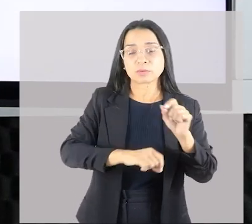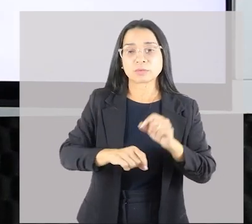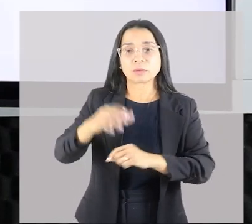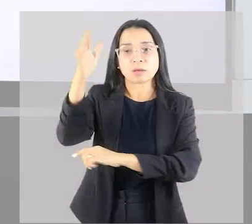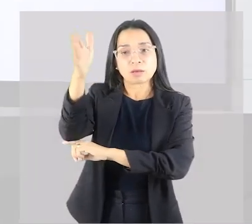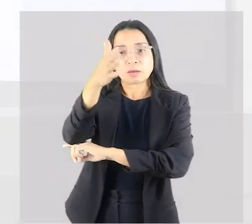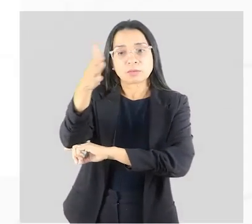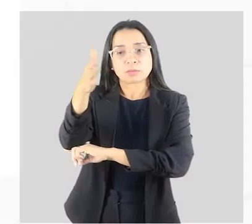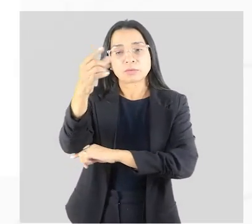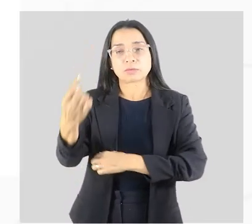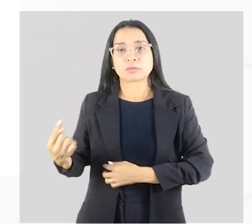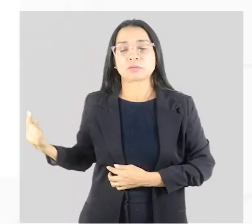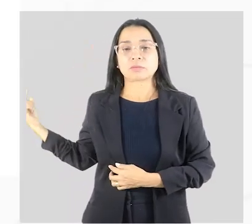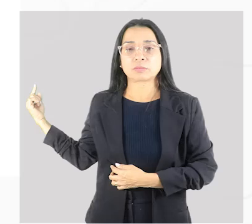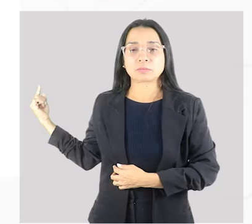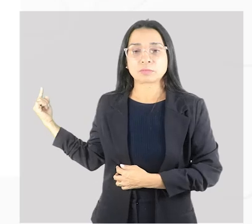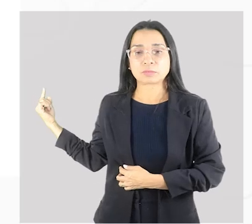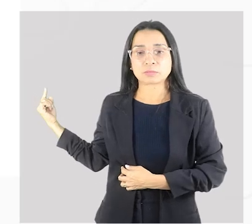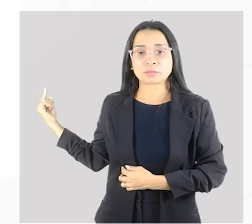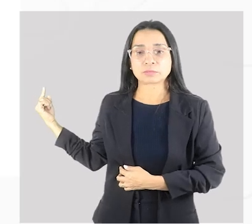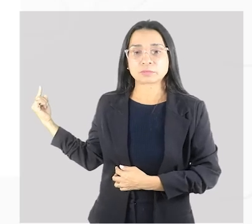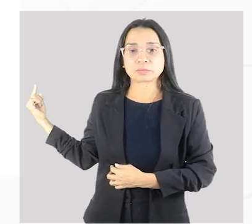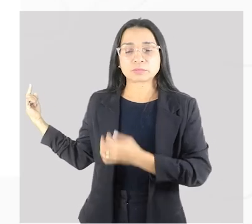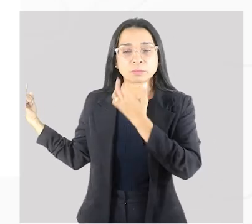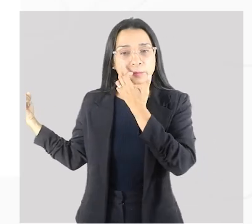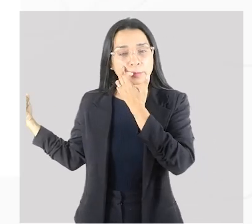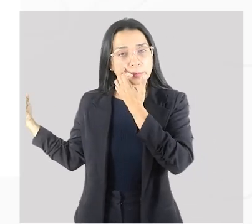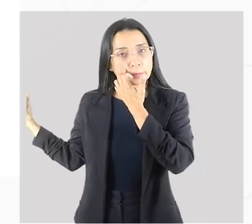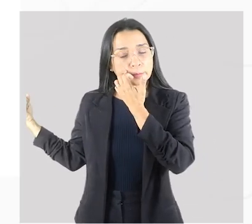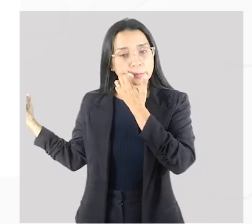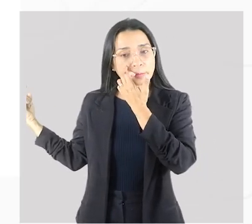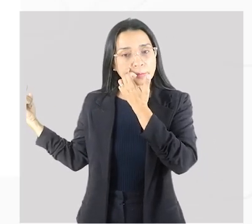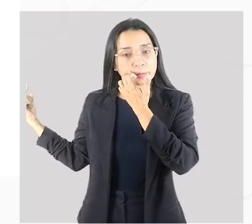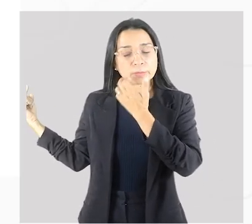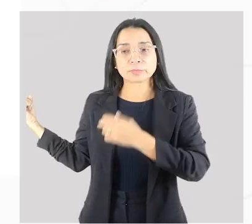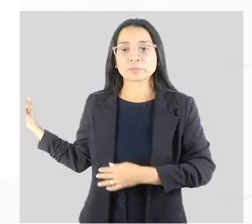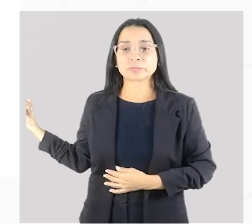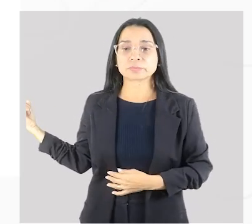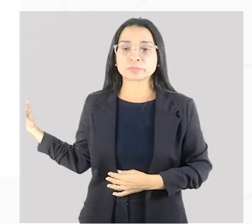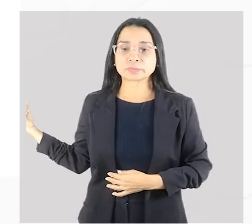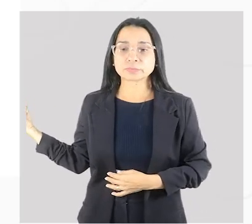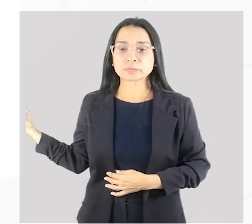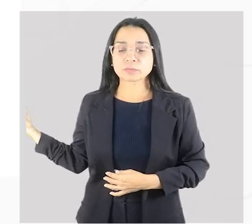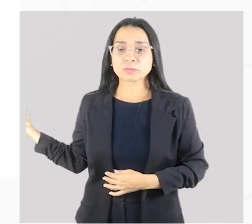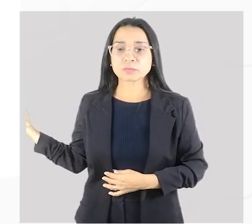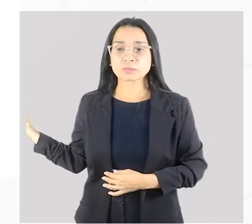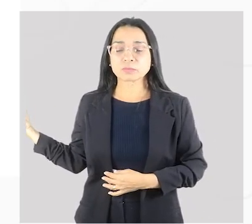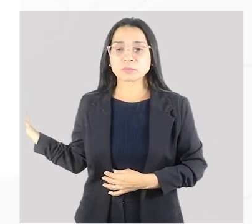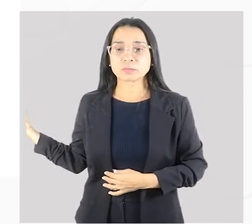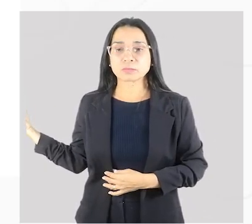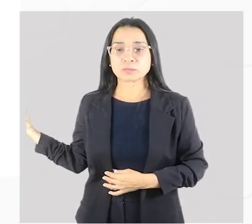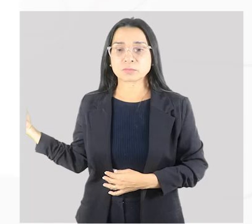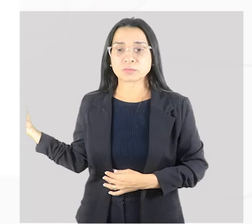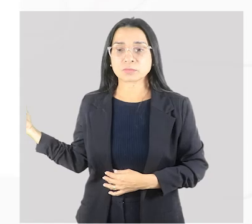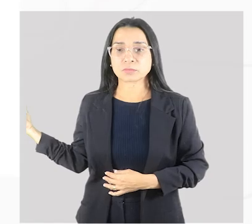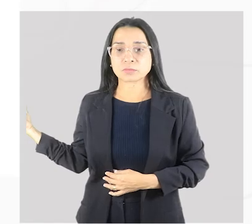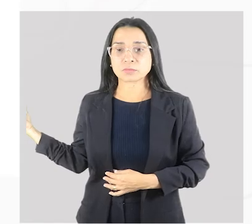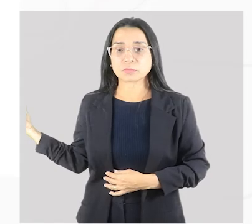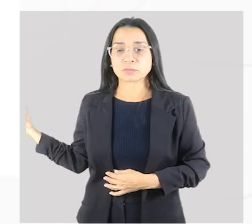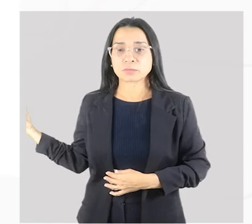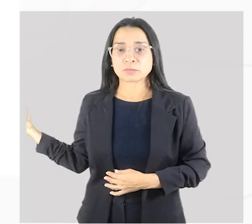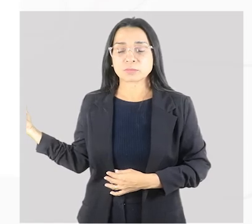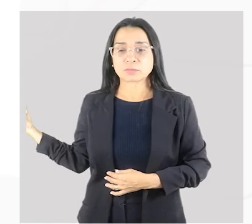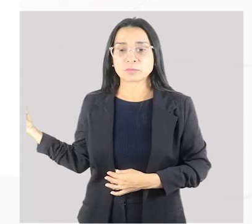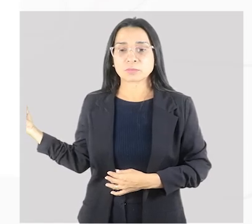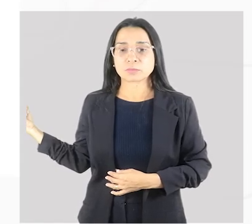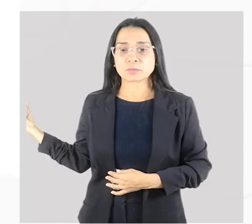bandeiras, tá certo? A bandeira da Inglaterra, bandeira da Escócia, bandeira da Irlanda, tá certo? A junção delas forma a bandeira da Grã-Bretanha